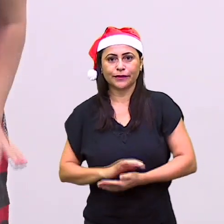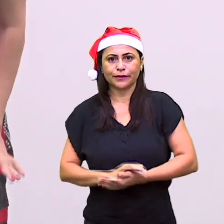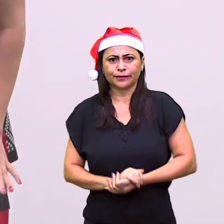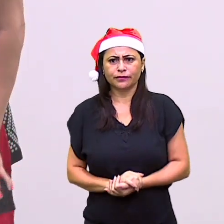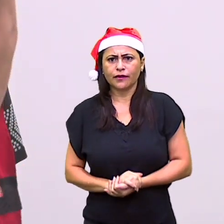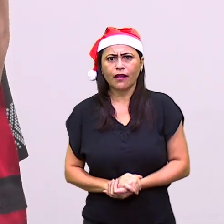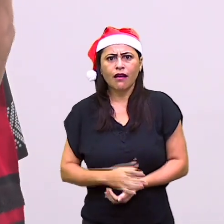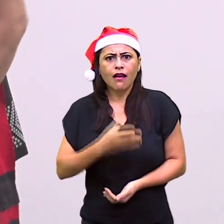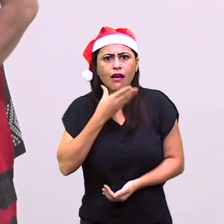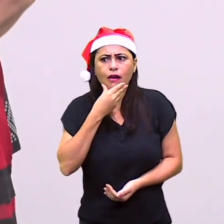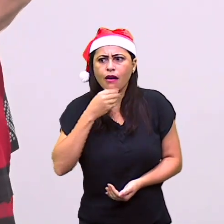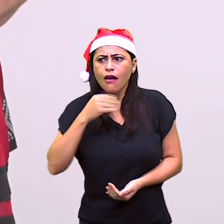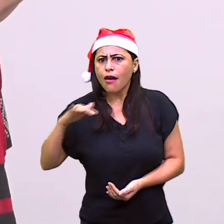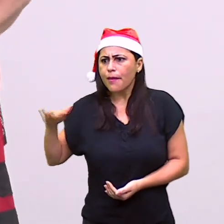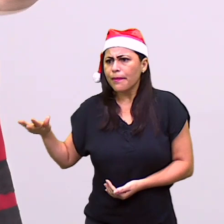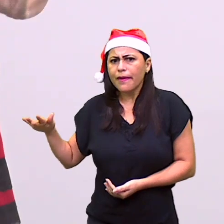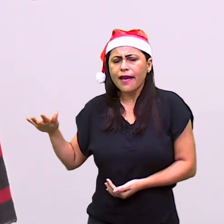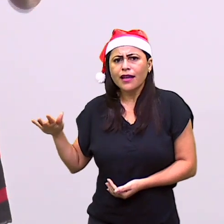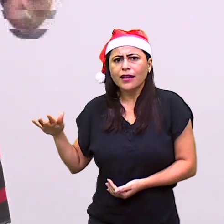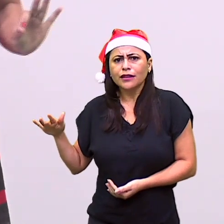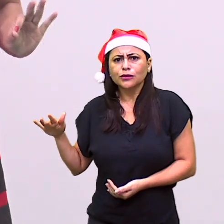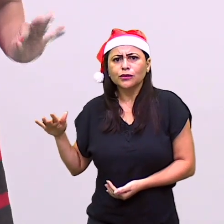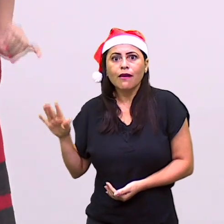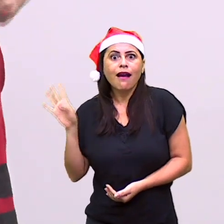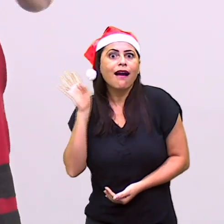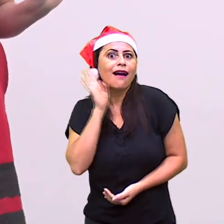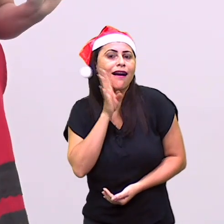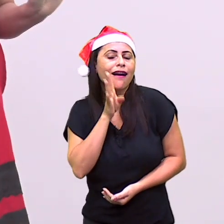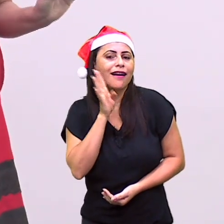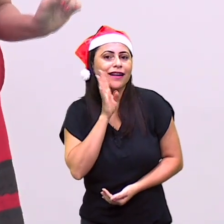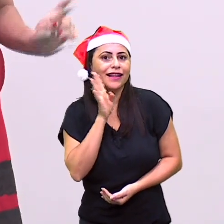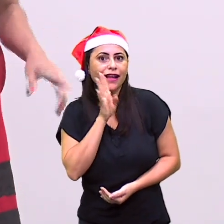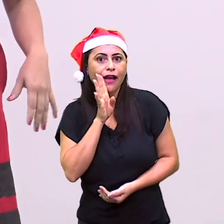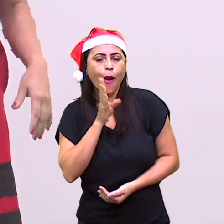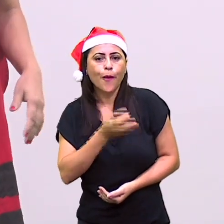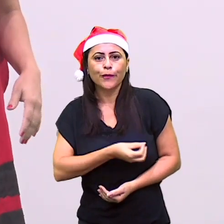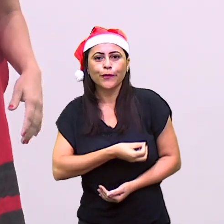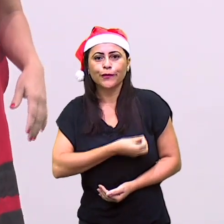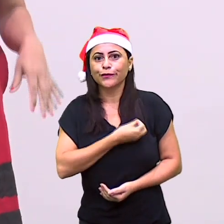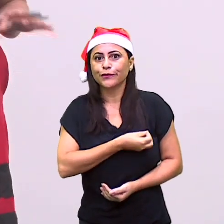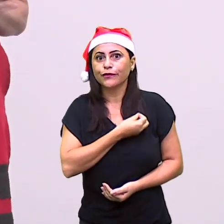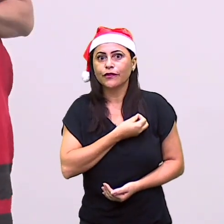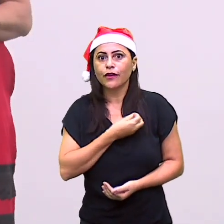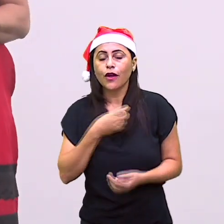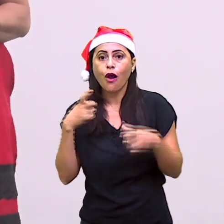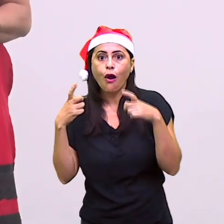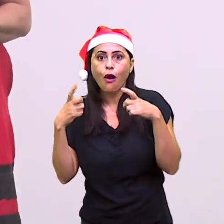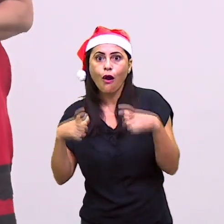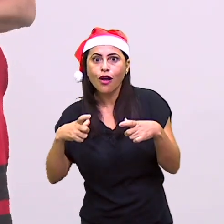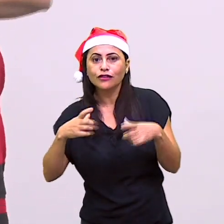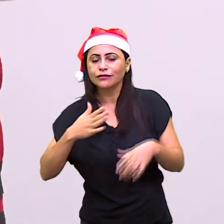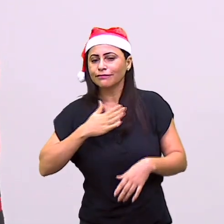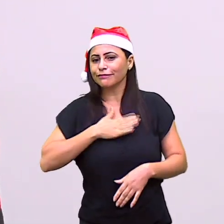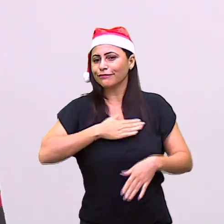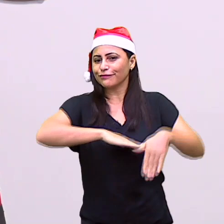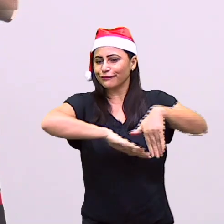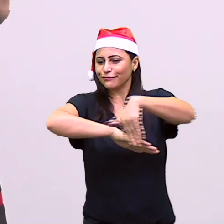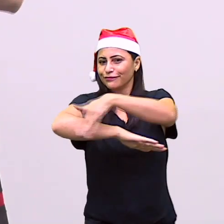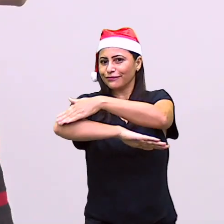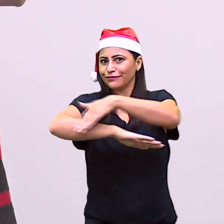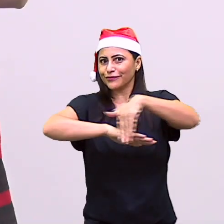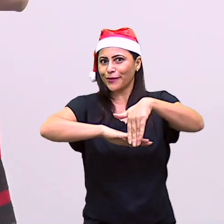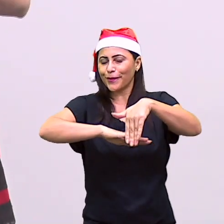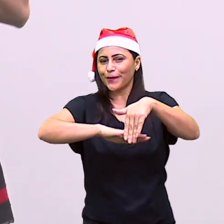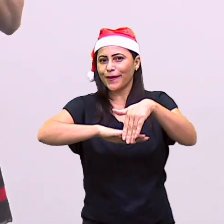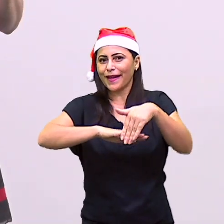Beto era um menino muito legal, que morava lá na minha rua. Ele era